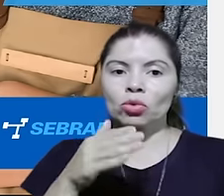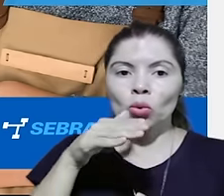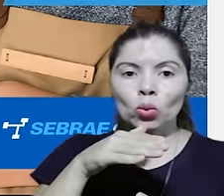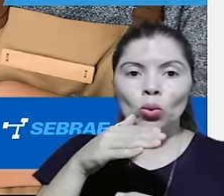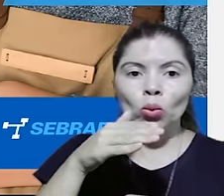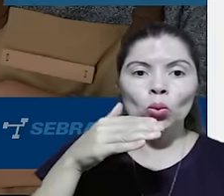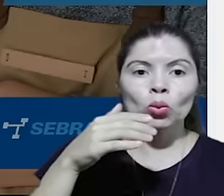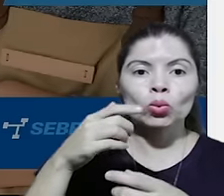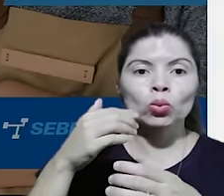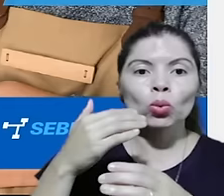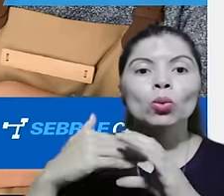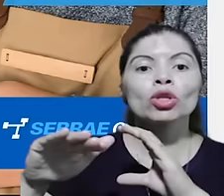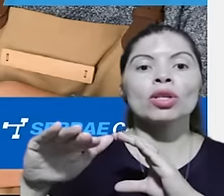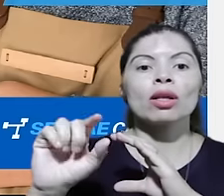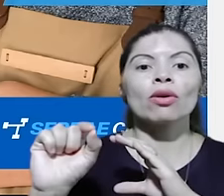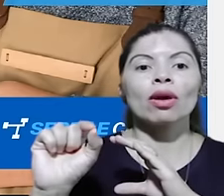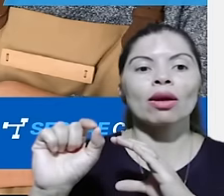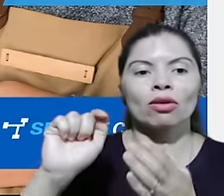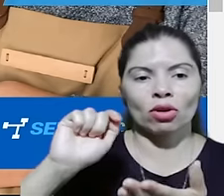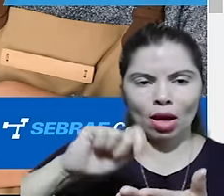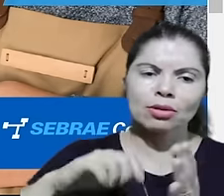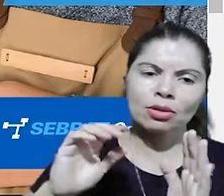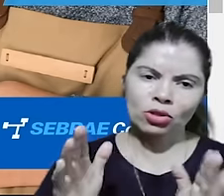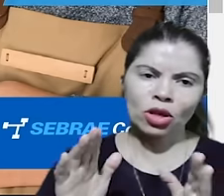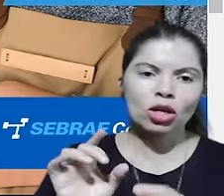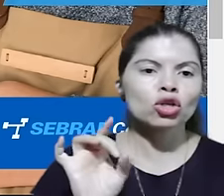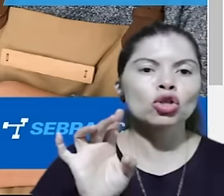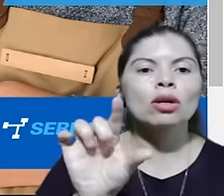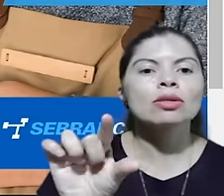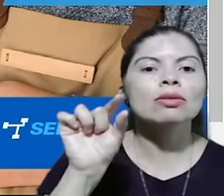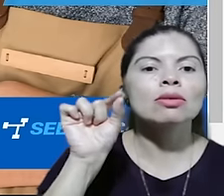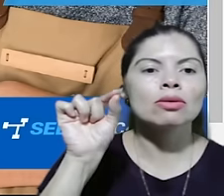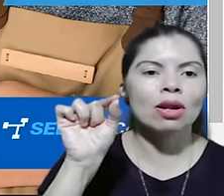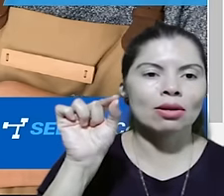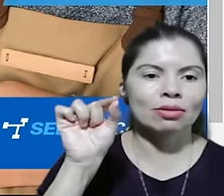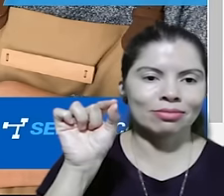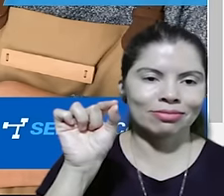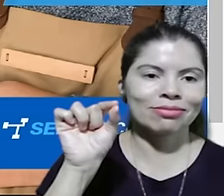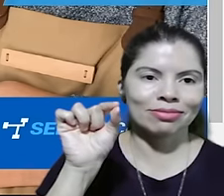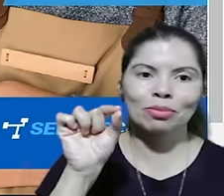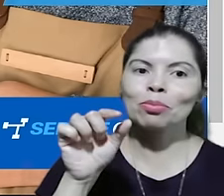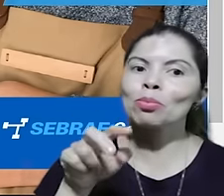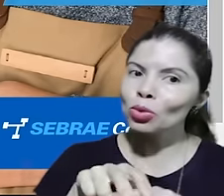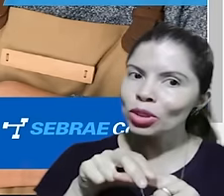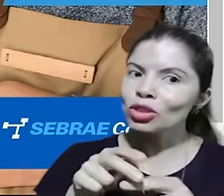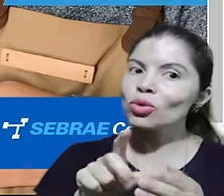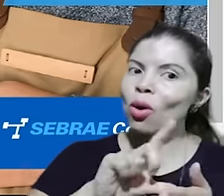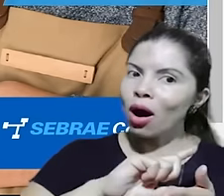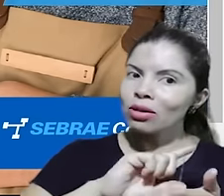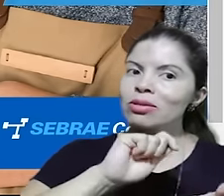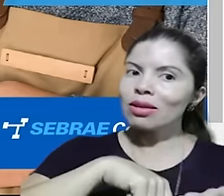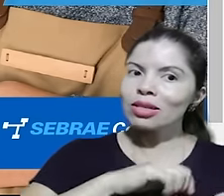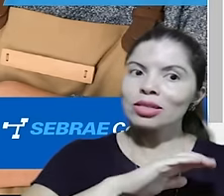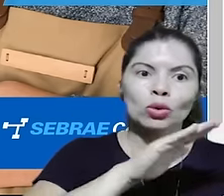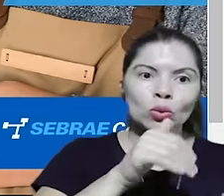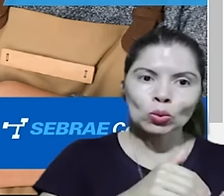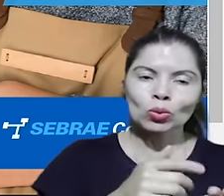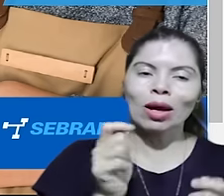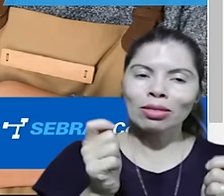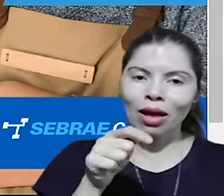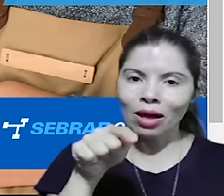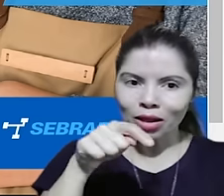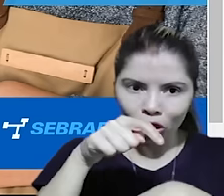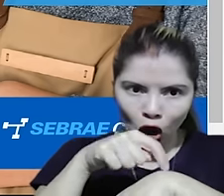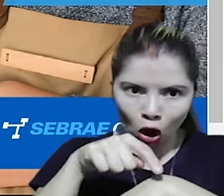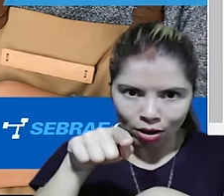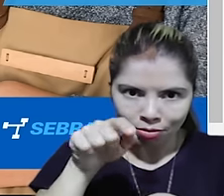eu já cadastrei basta eu selecionar ele por isso a dica de cadastrar sempre tudo antes eu venho aqui na venda